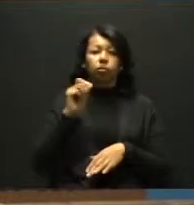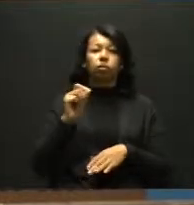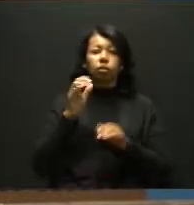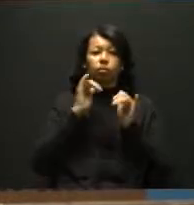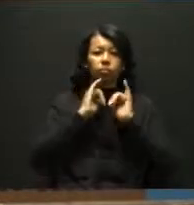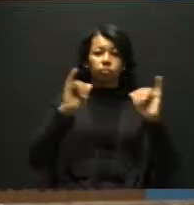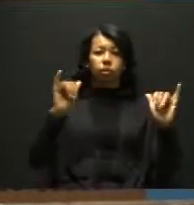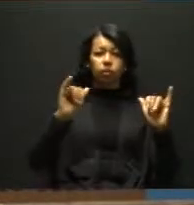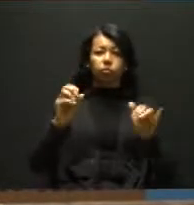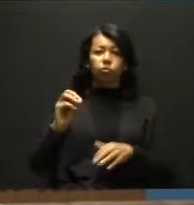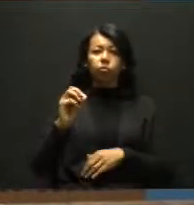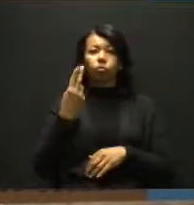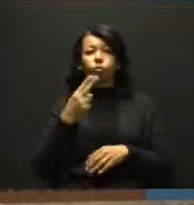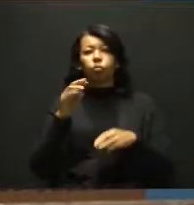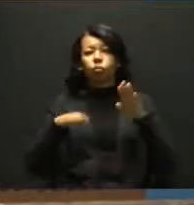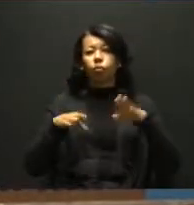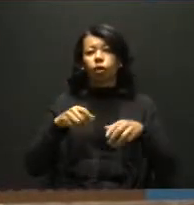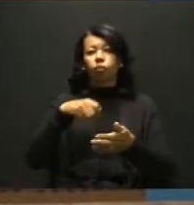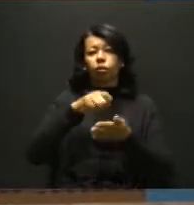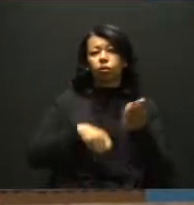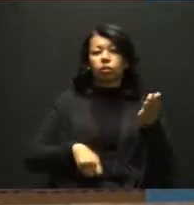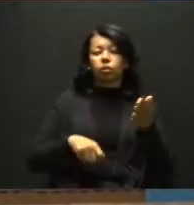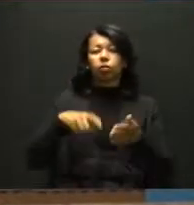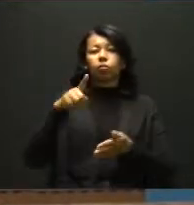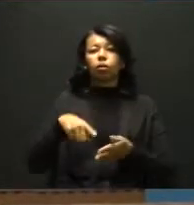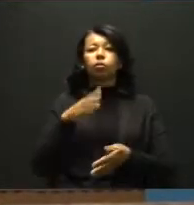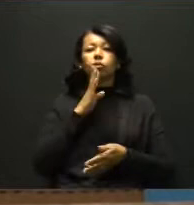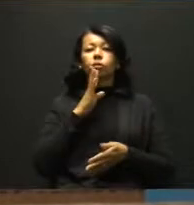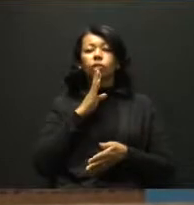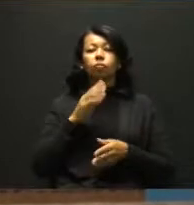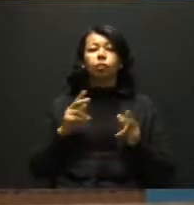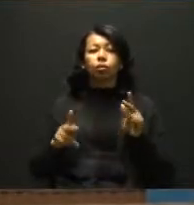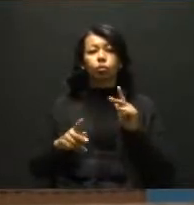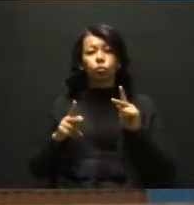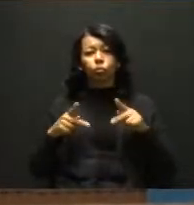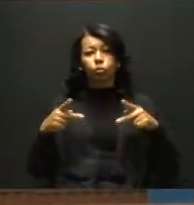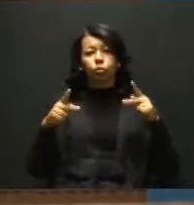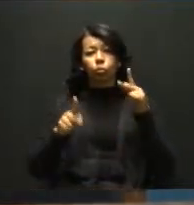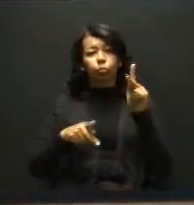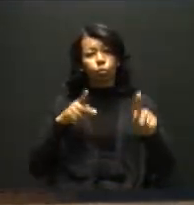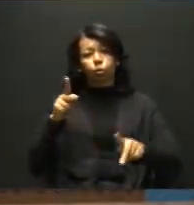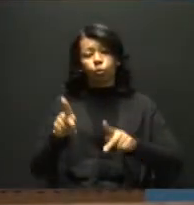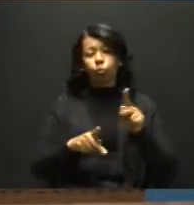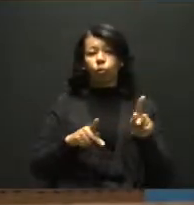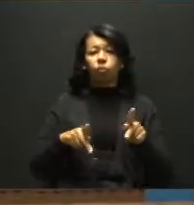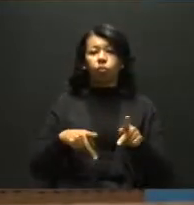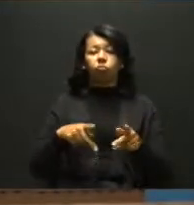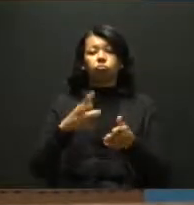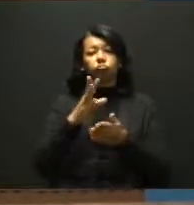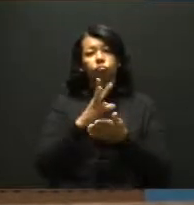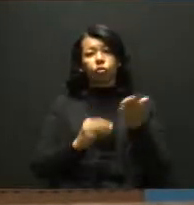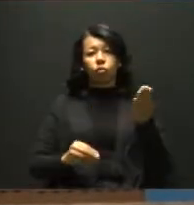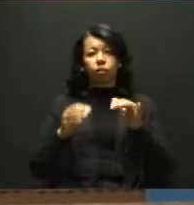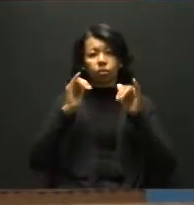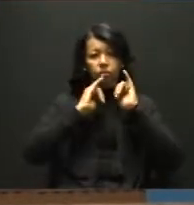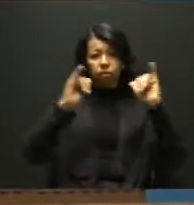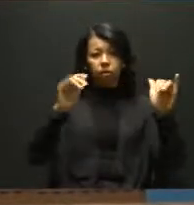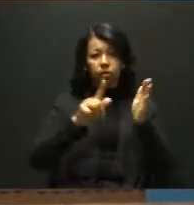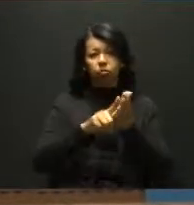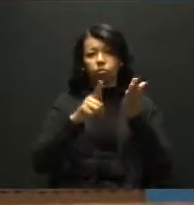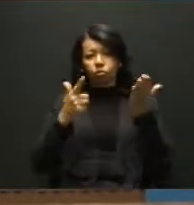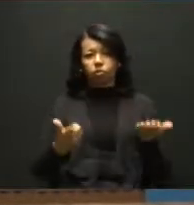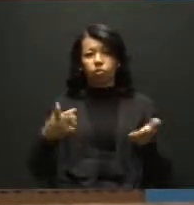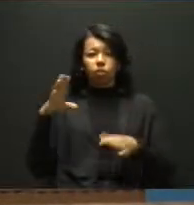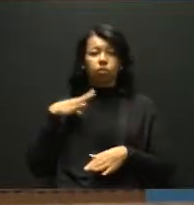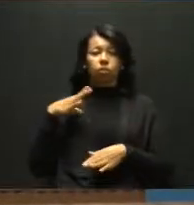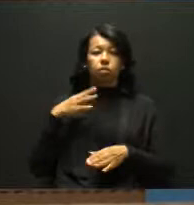dados qualquer contratação finalizada de acesso público que queira pôr fim cópia da presente propositura seja enviado aos jornais da região que circulam